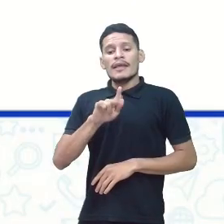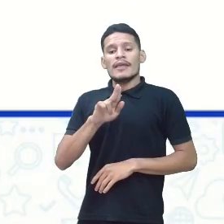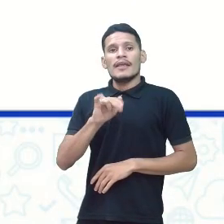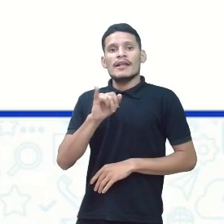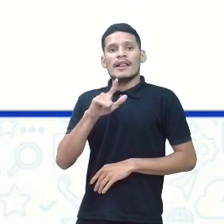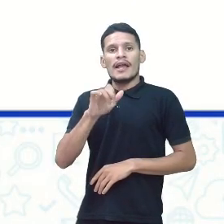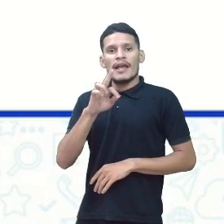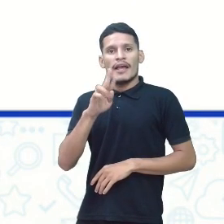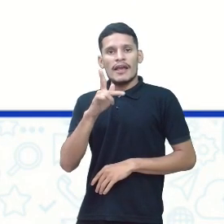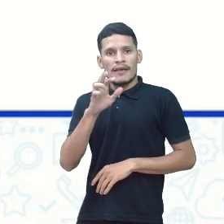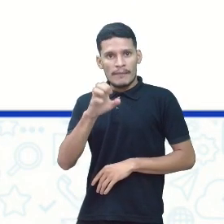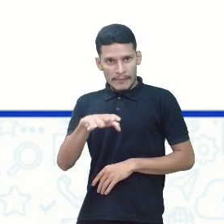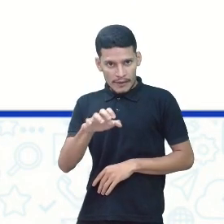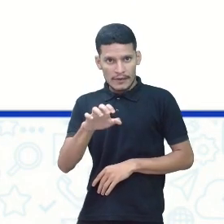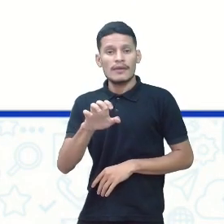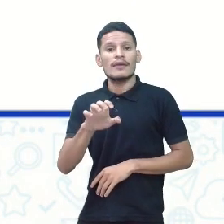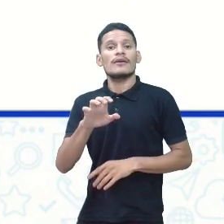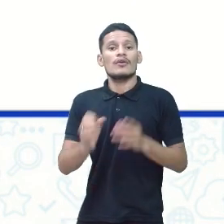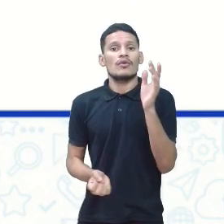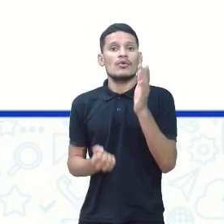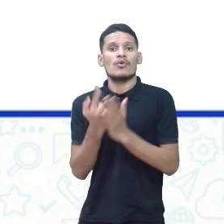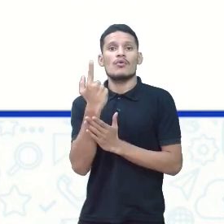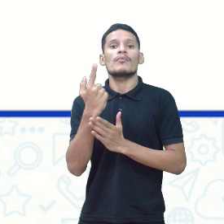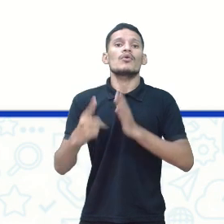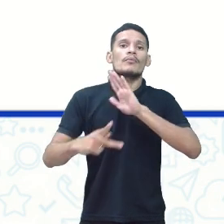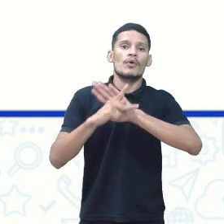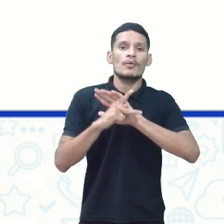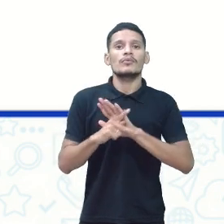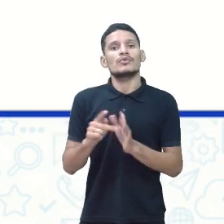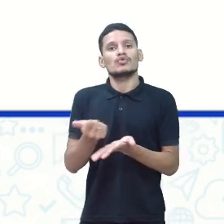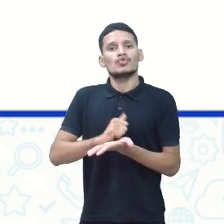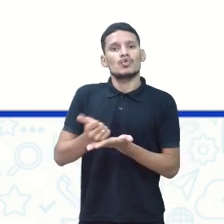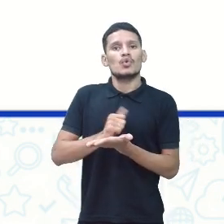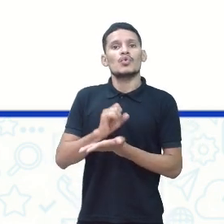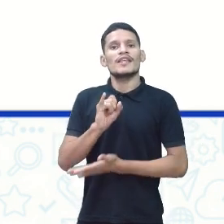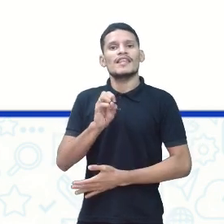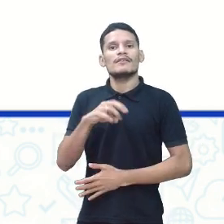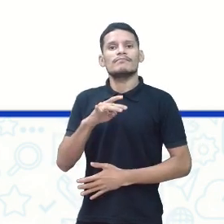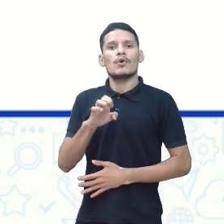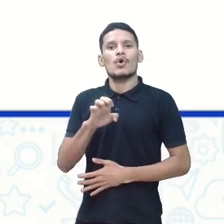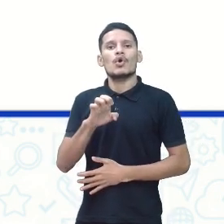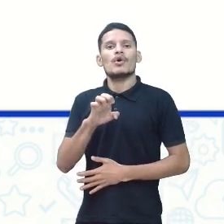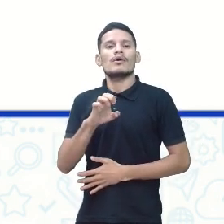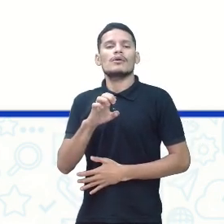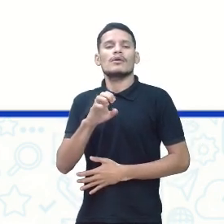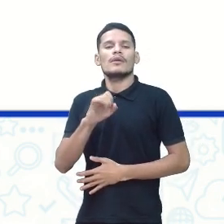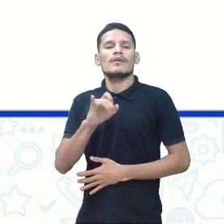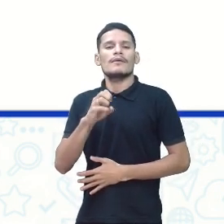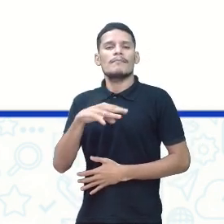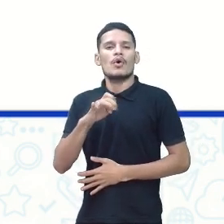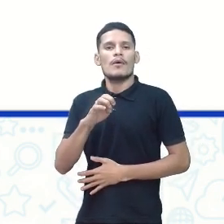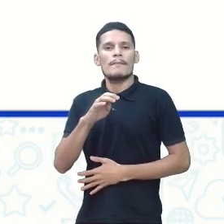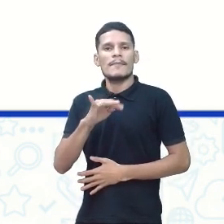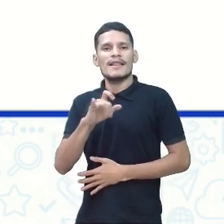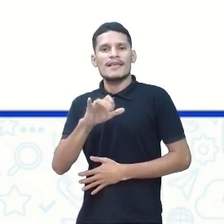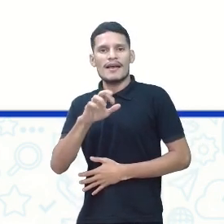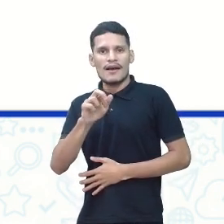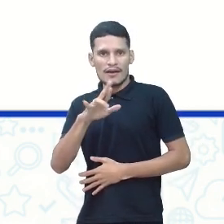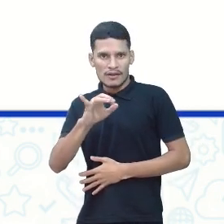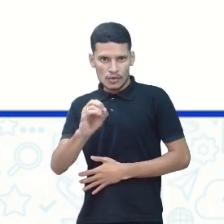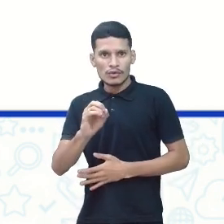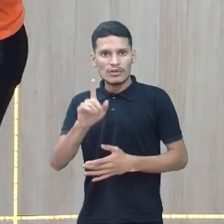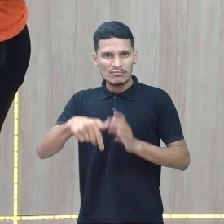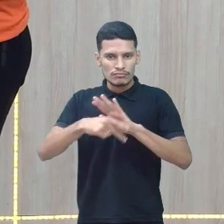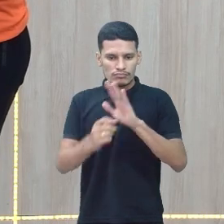Guilherme comprou um jogo imobiliário. Então, nós temos aqui, vocês lembram que estudamos as